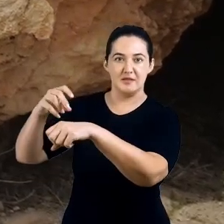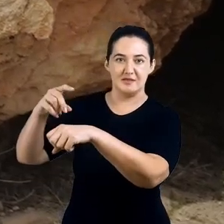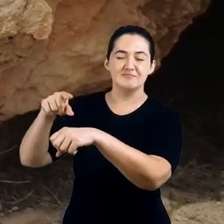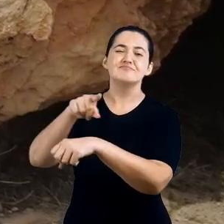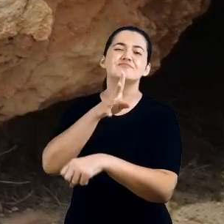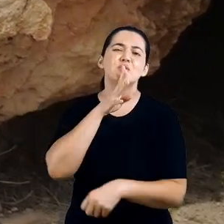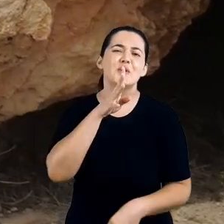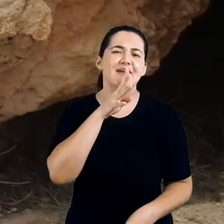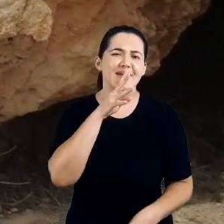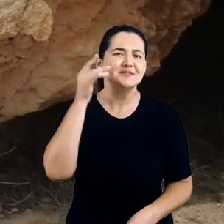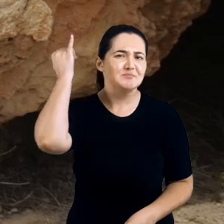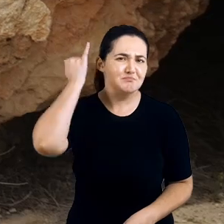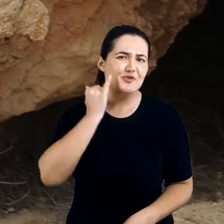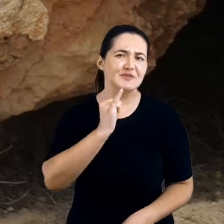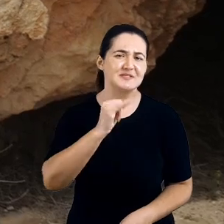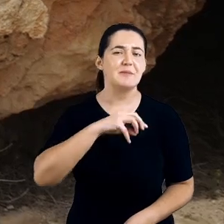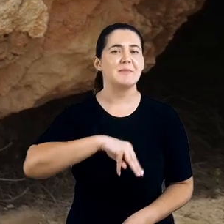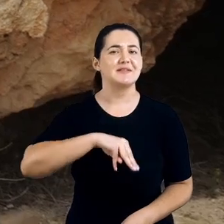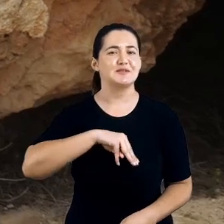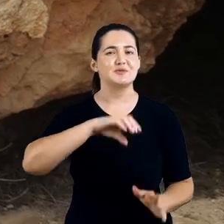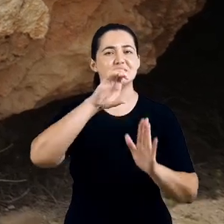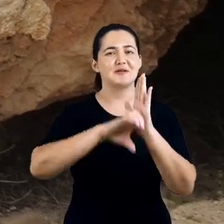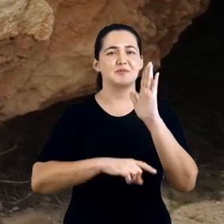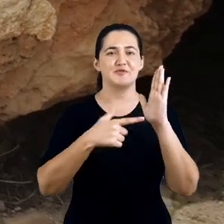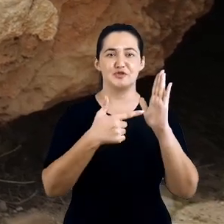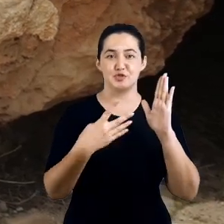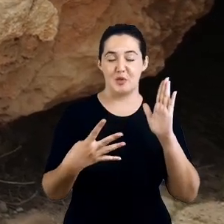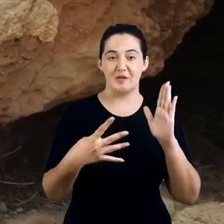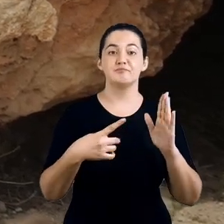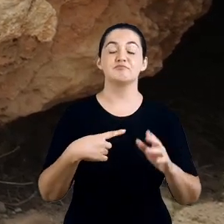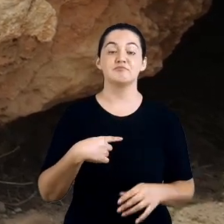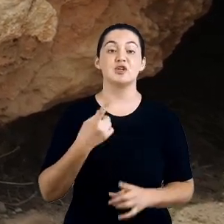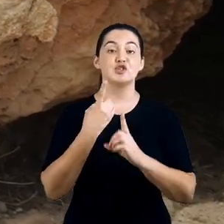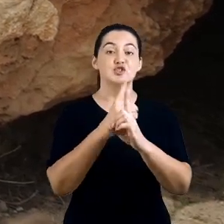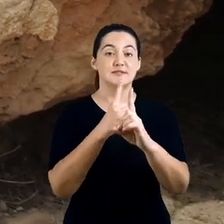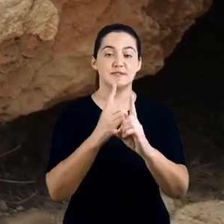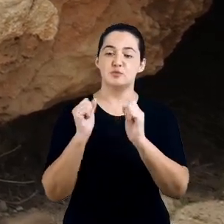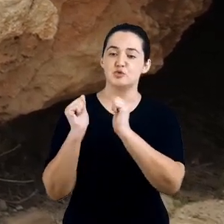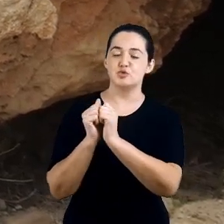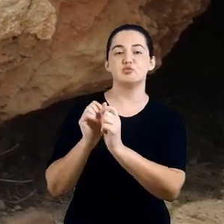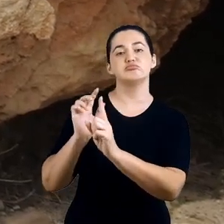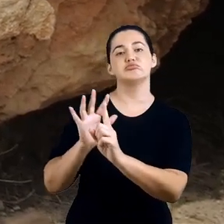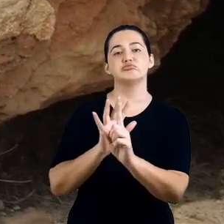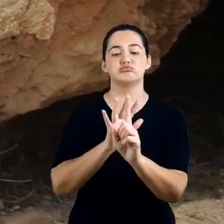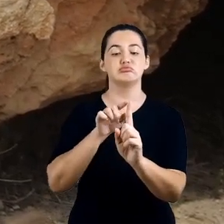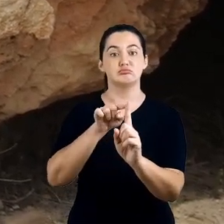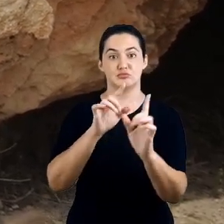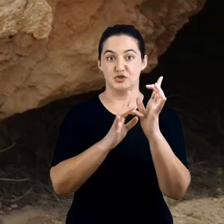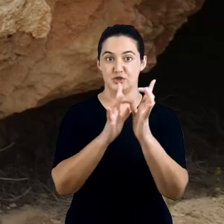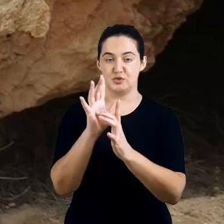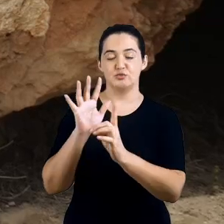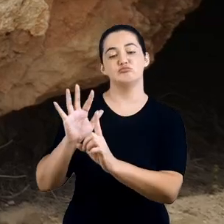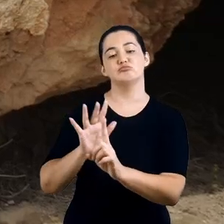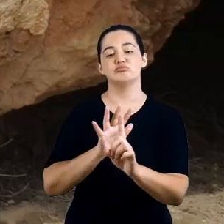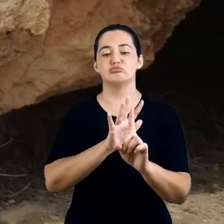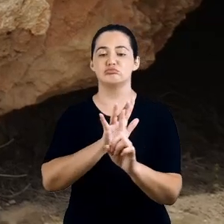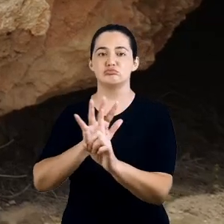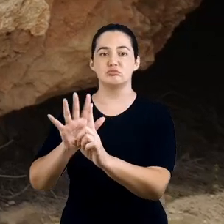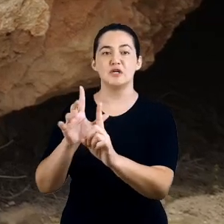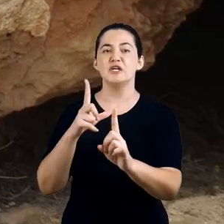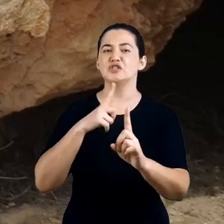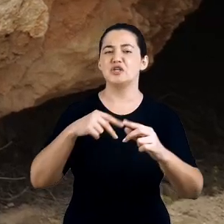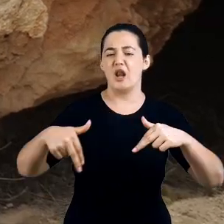a profecia em Mateus capítulo 24? Os discípulos vieram até o templo com Jesus, quem sabe passando por essa rua onde eu estou, aqui